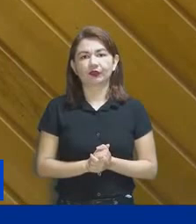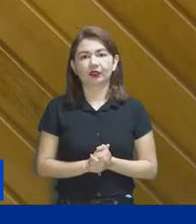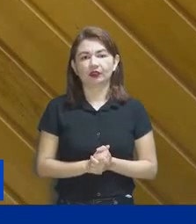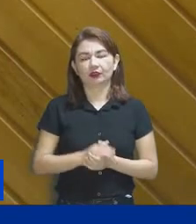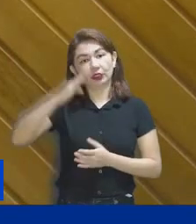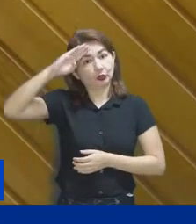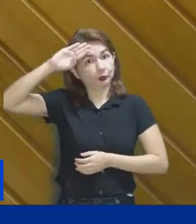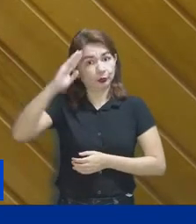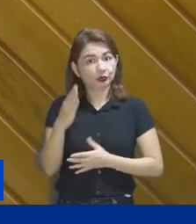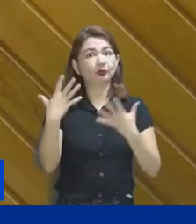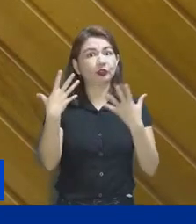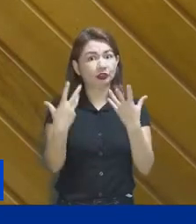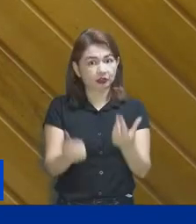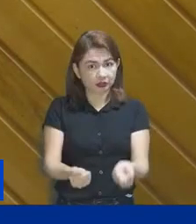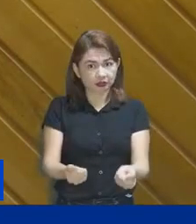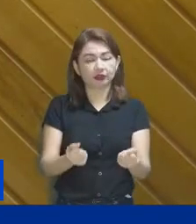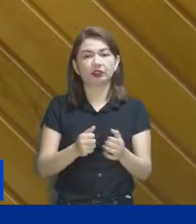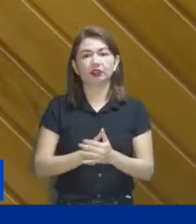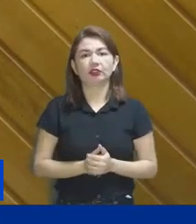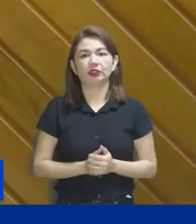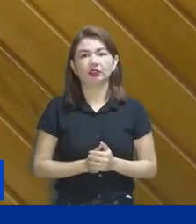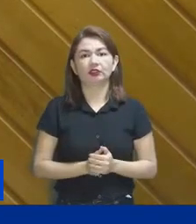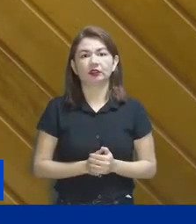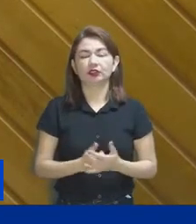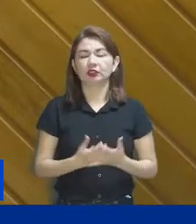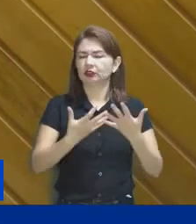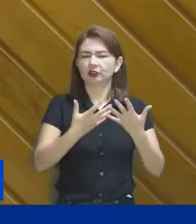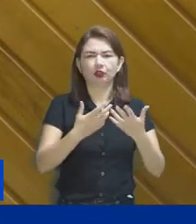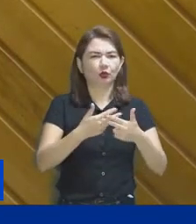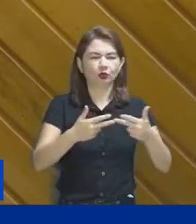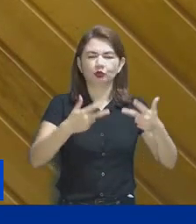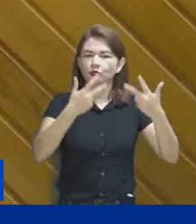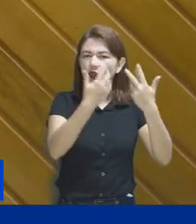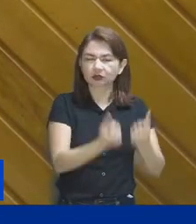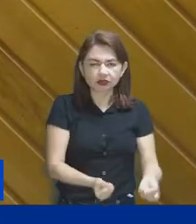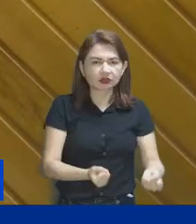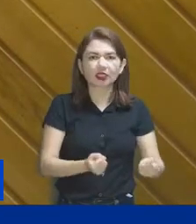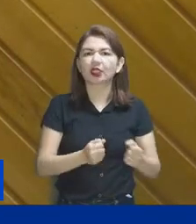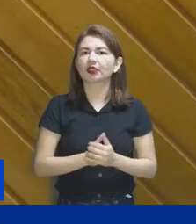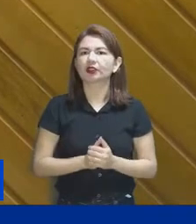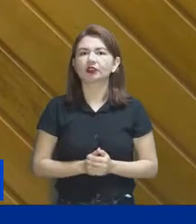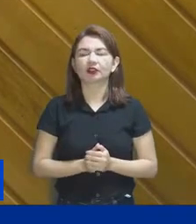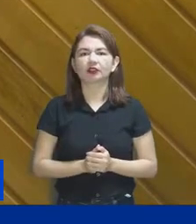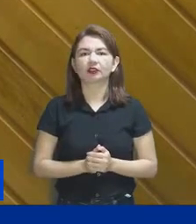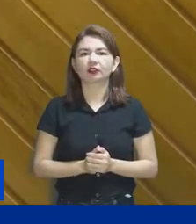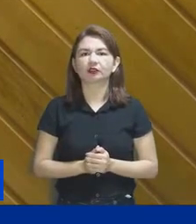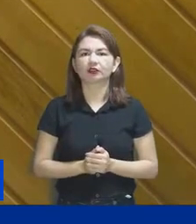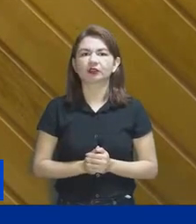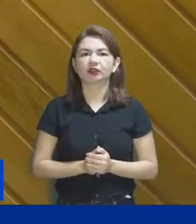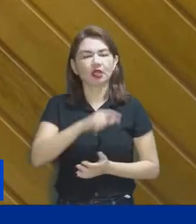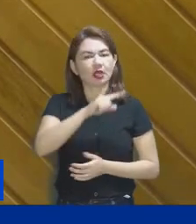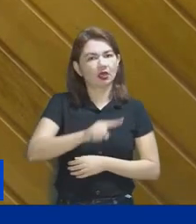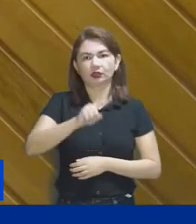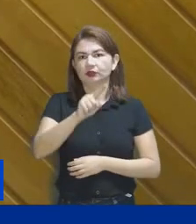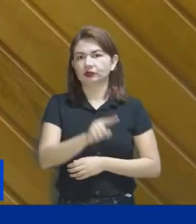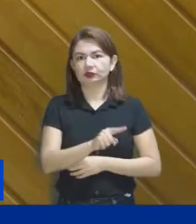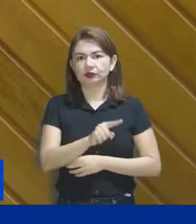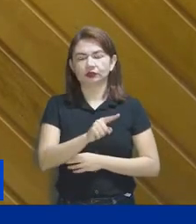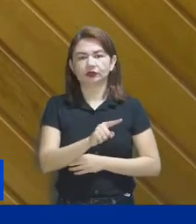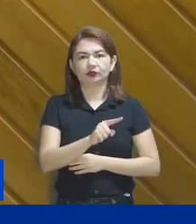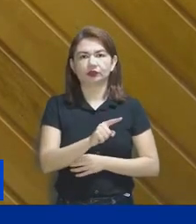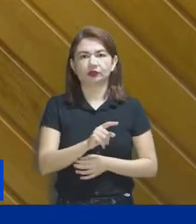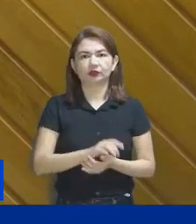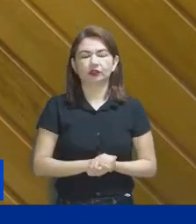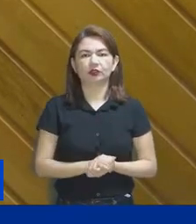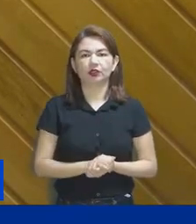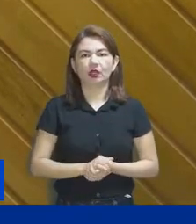principalmente tanto da peça de contestação quanto das alegações finais, para conceder a impugnação ao delegado